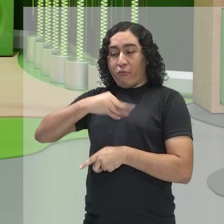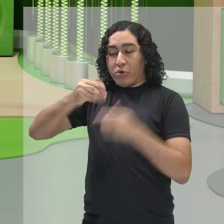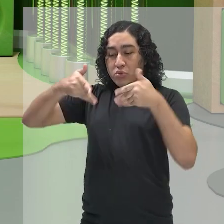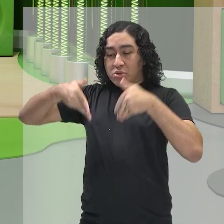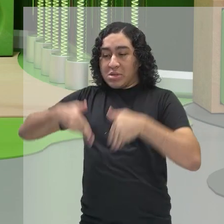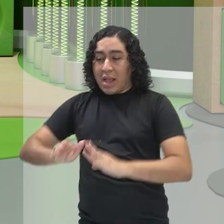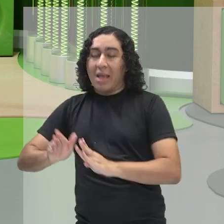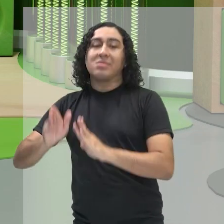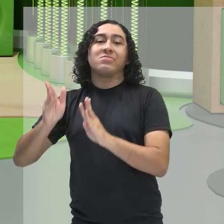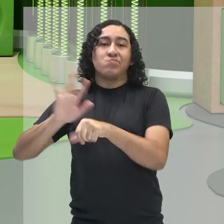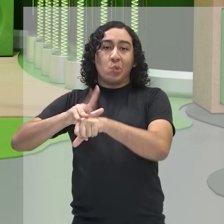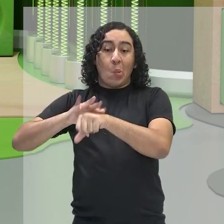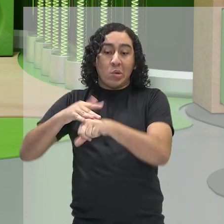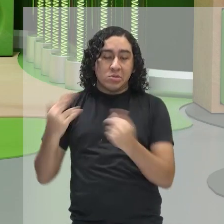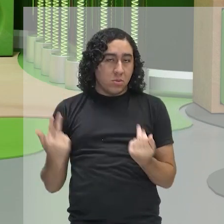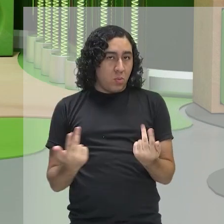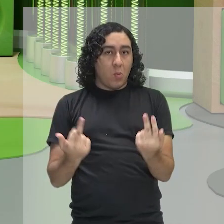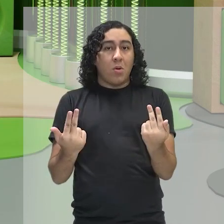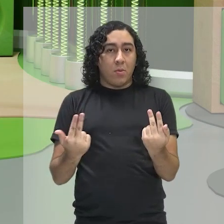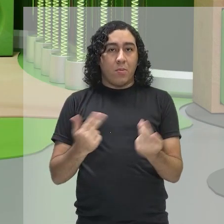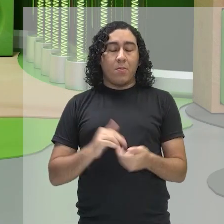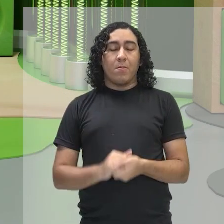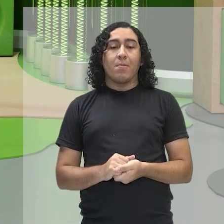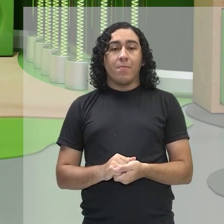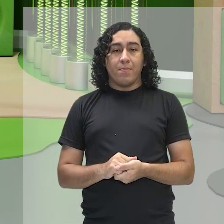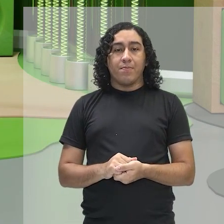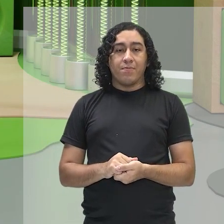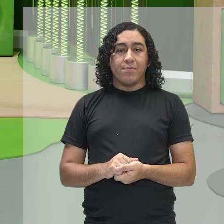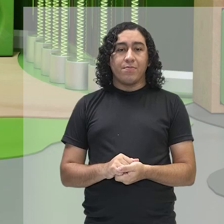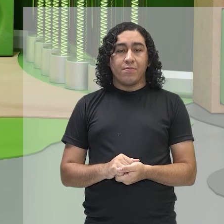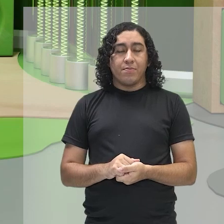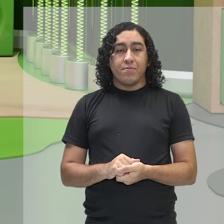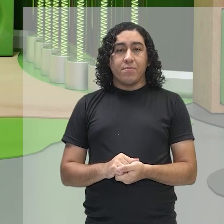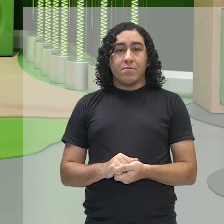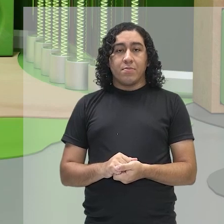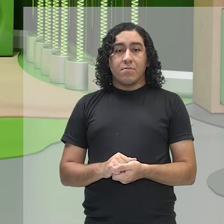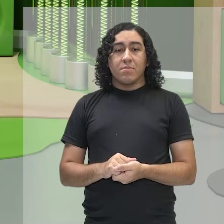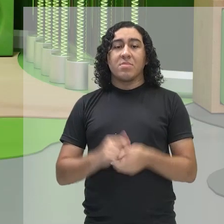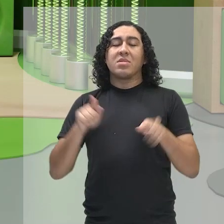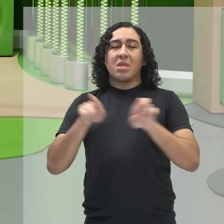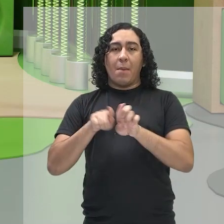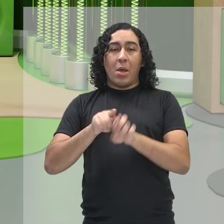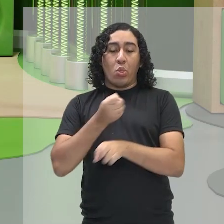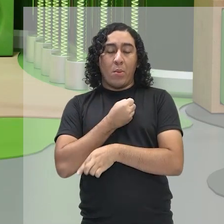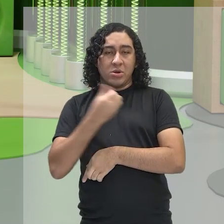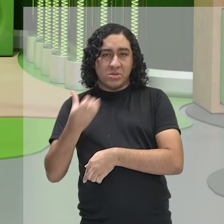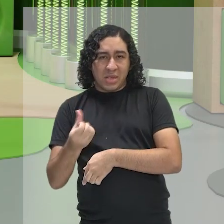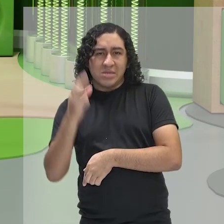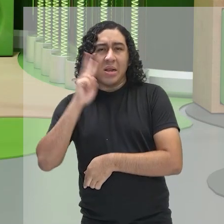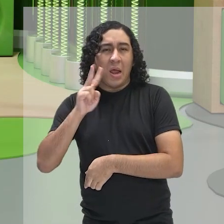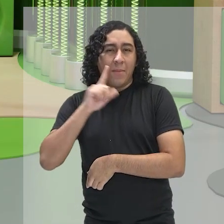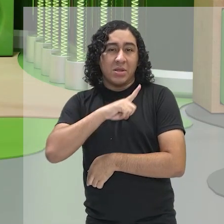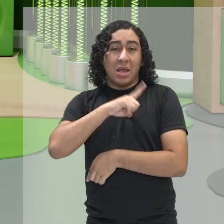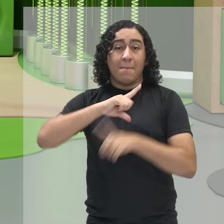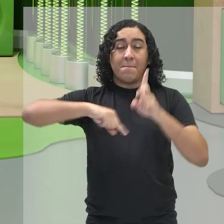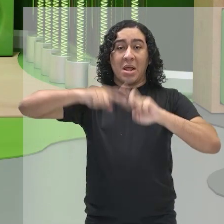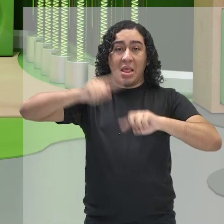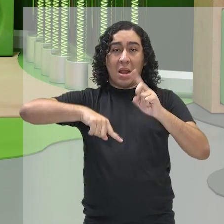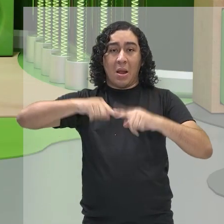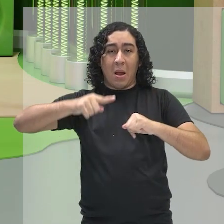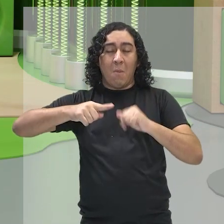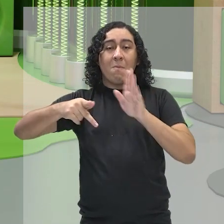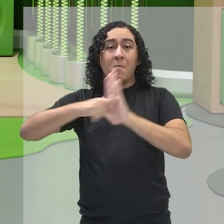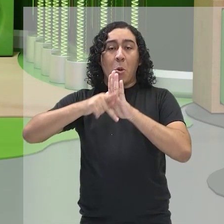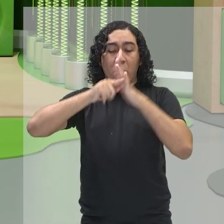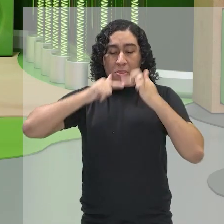que ela também pode passar de mãe para filho. E o compartilhamento, lembra que nós falamos, né? Compartilhamento de itens de higiene pessoal,